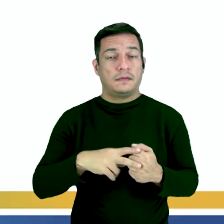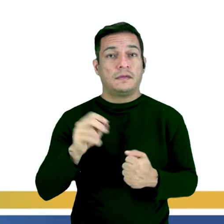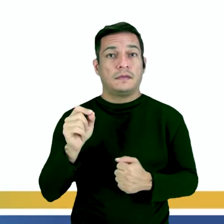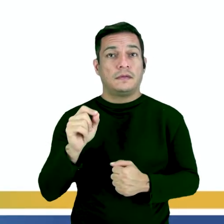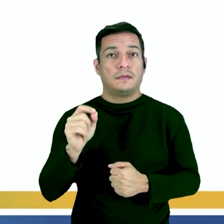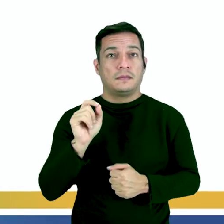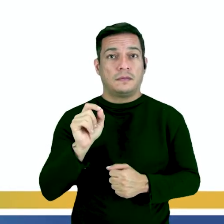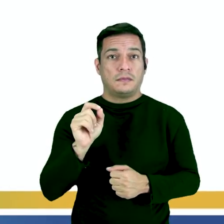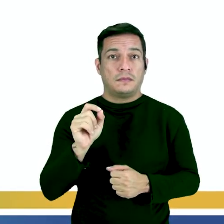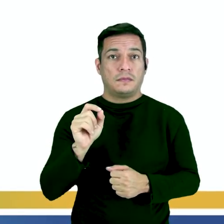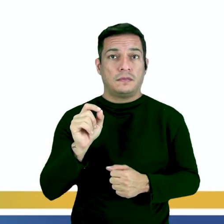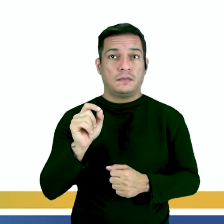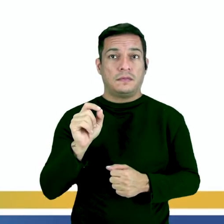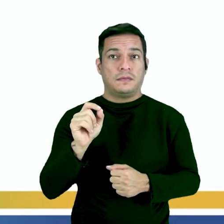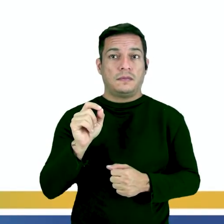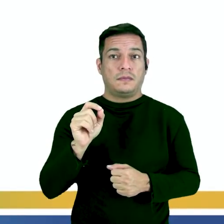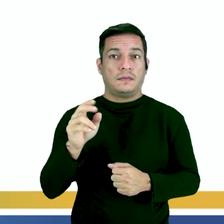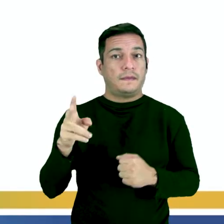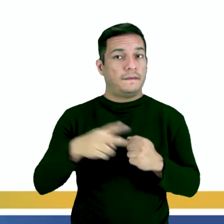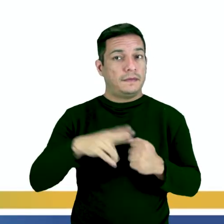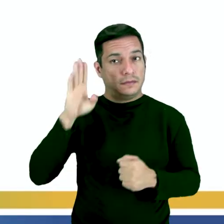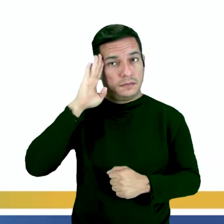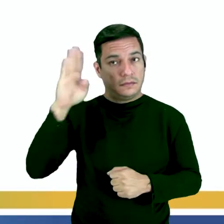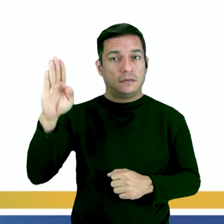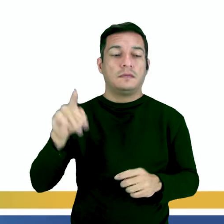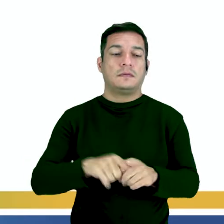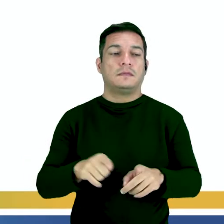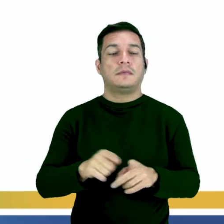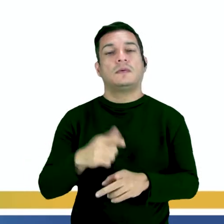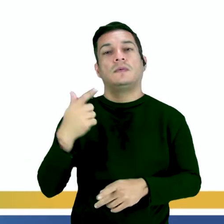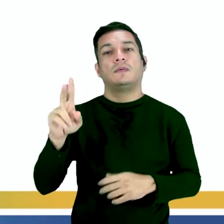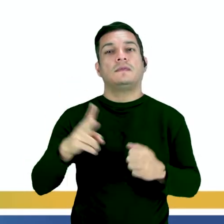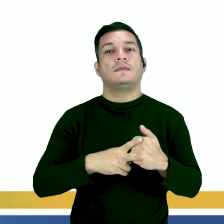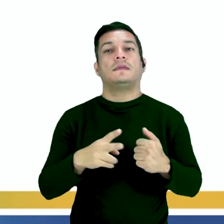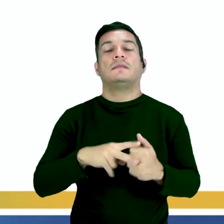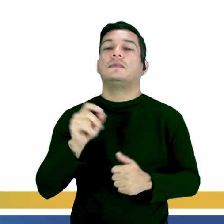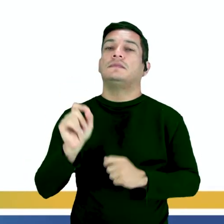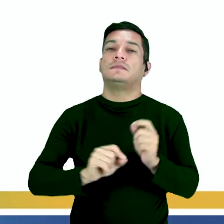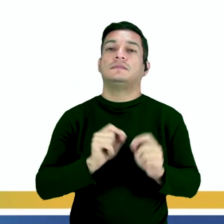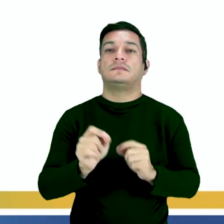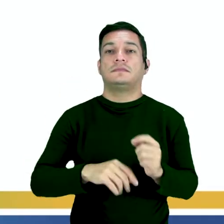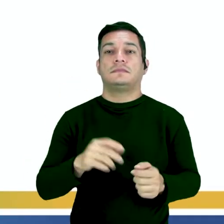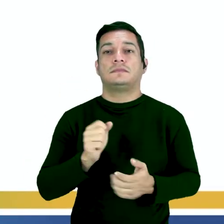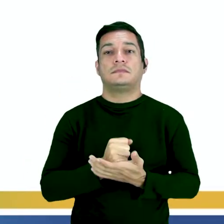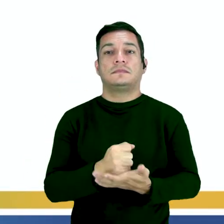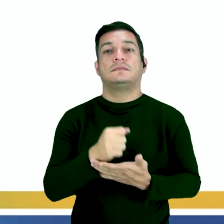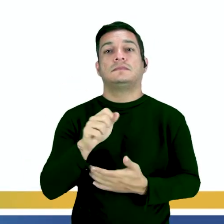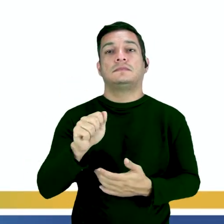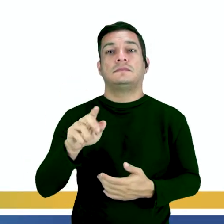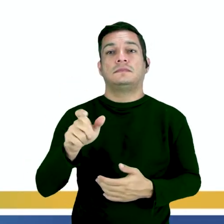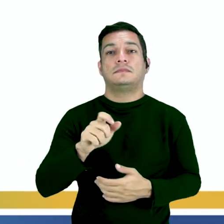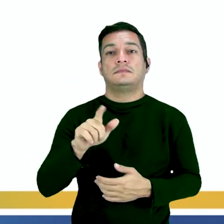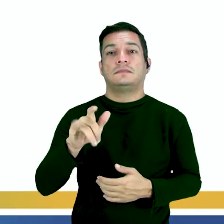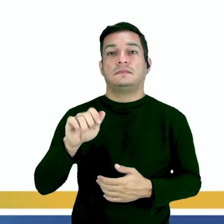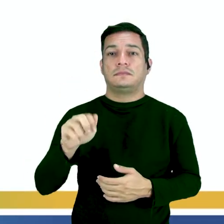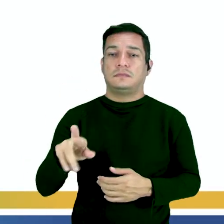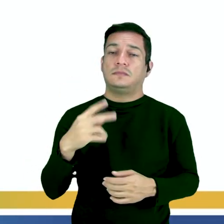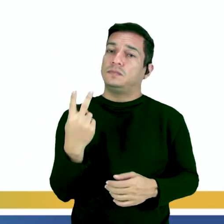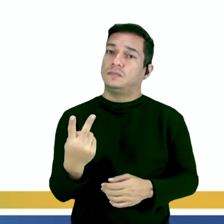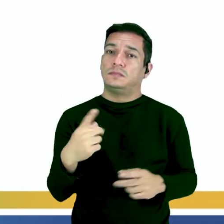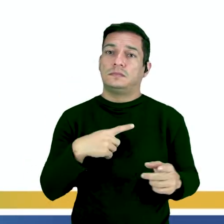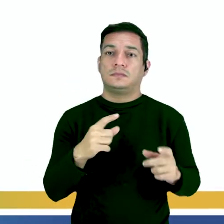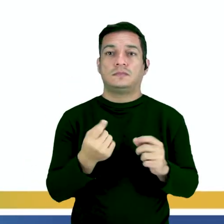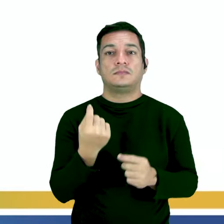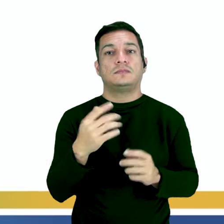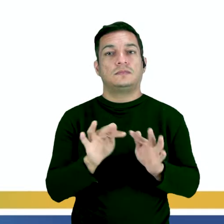a posição de verbo principal e o outro exerce a posição de verbo auxiliar. Os dois compõem